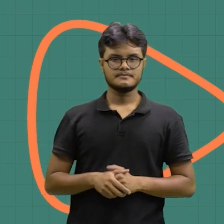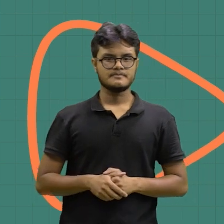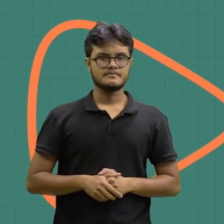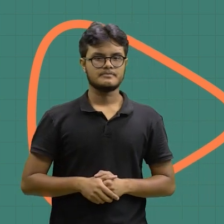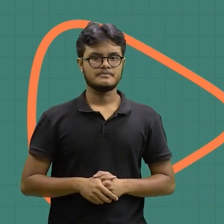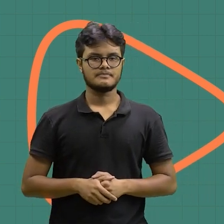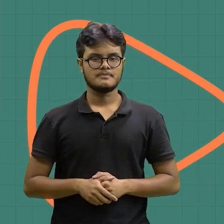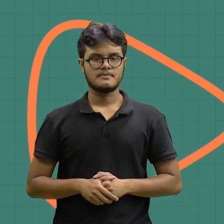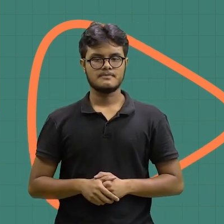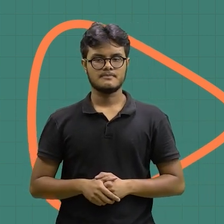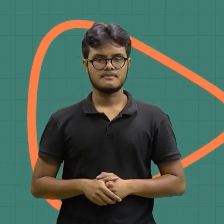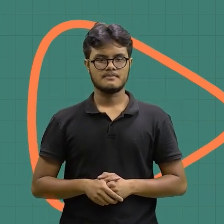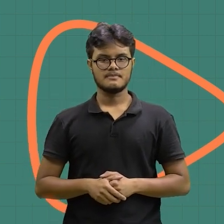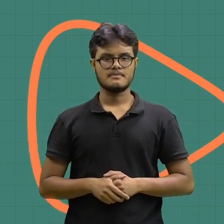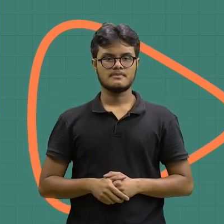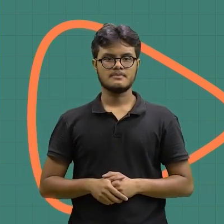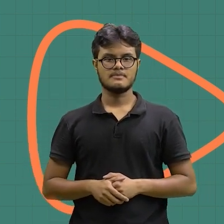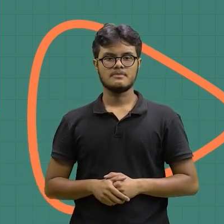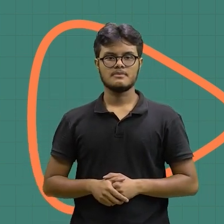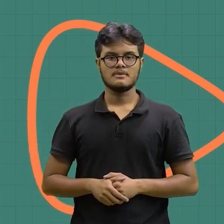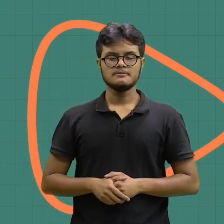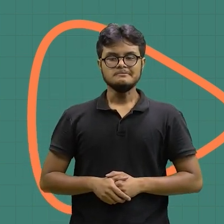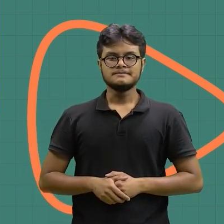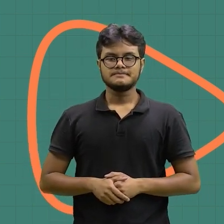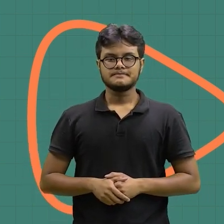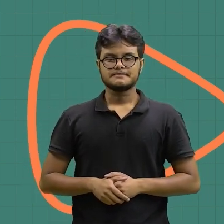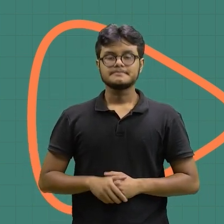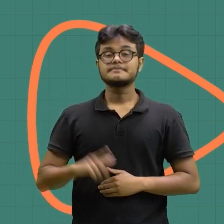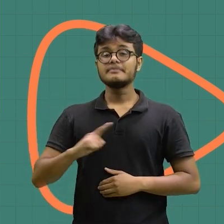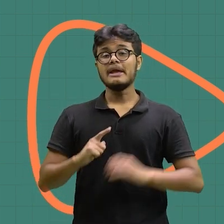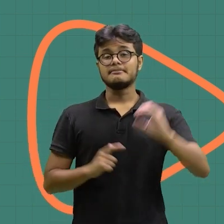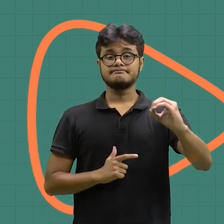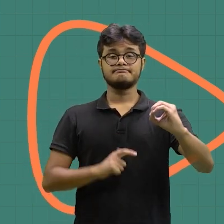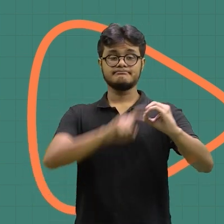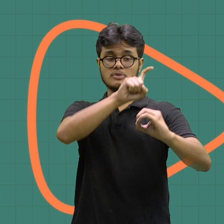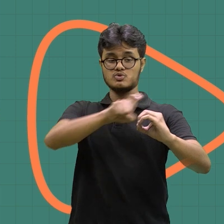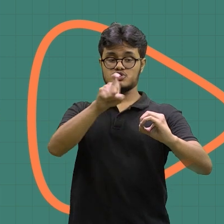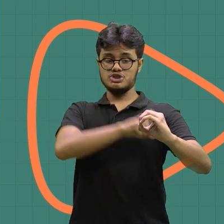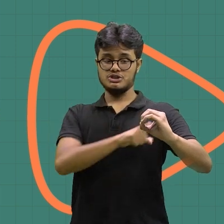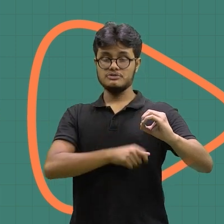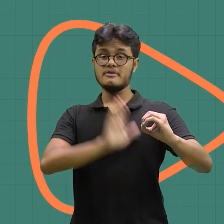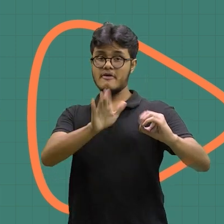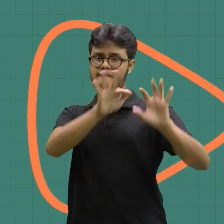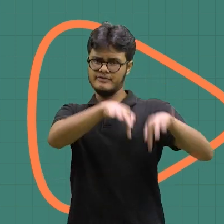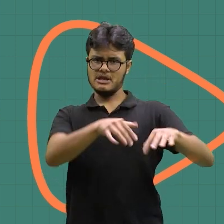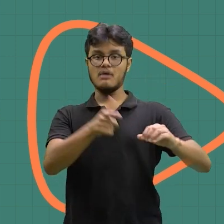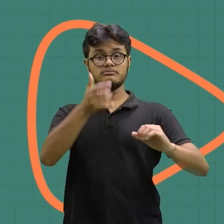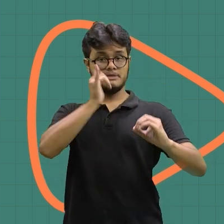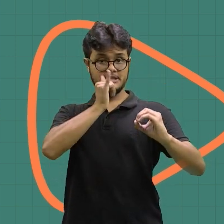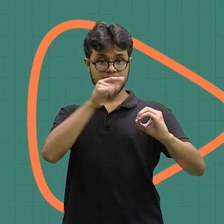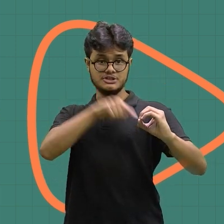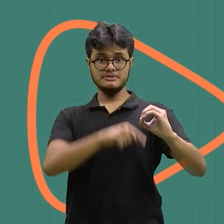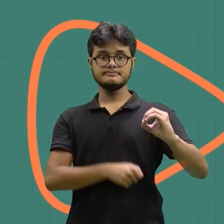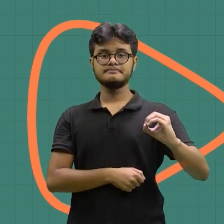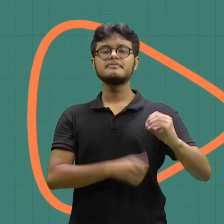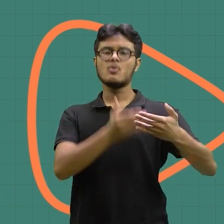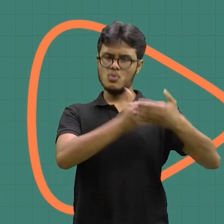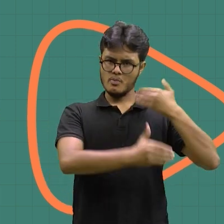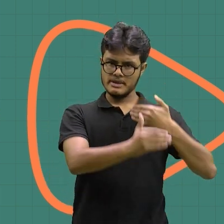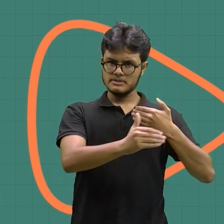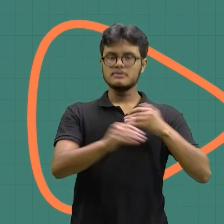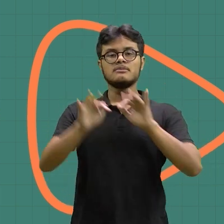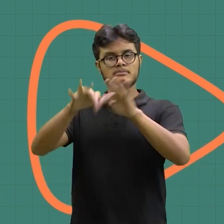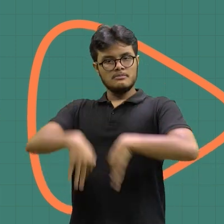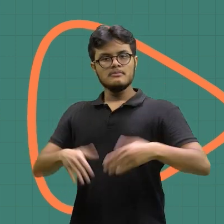uma carga inicial, que foi a carga do meu corpo, ou uma carga final, e eu tenho uma carga inicial, que